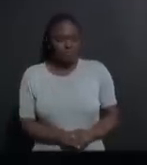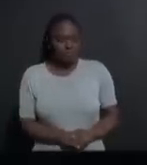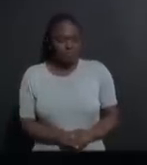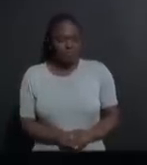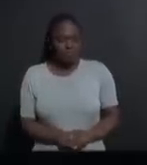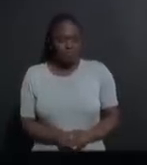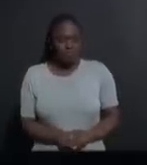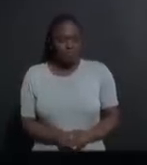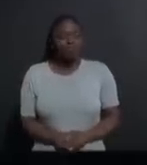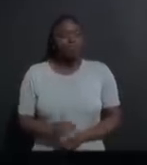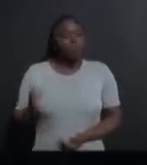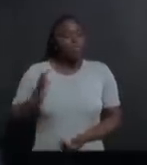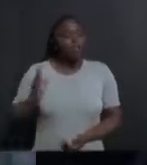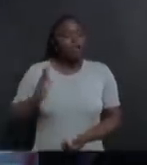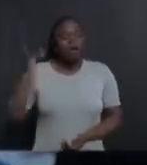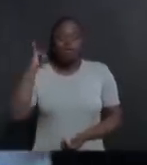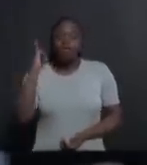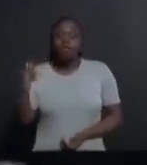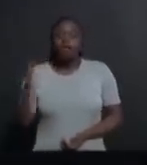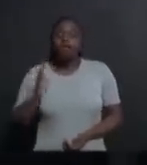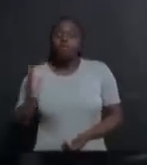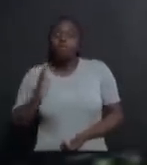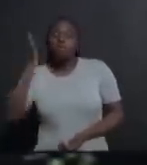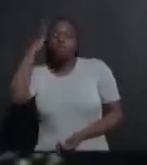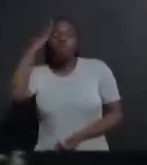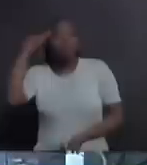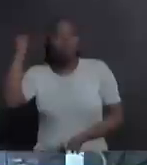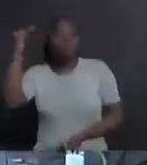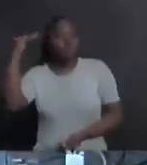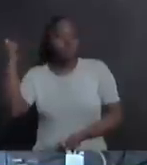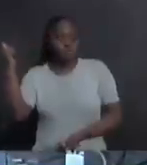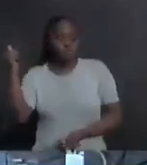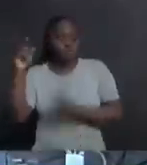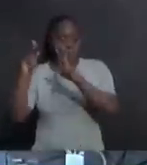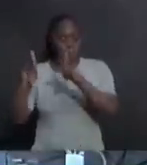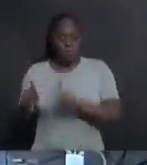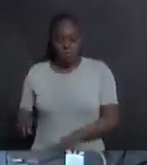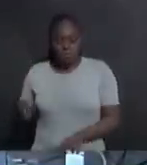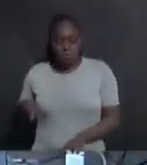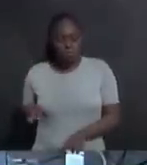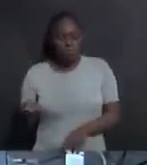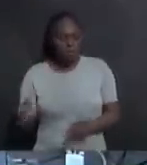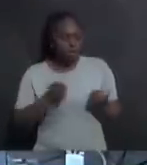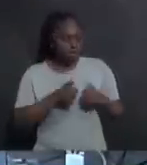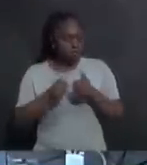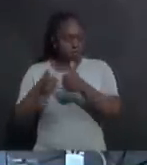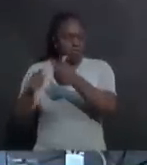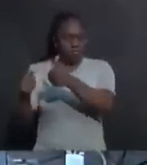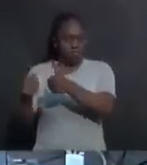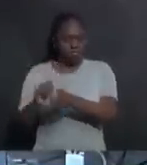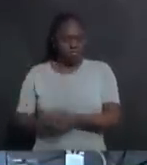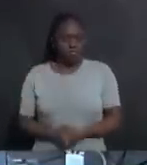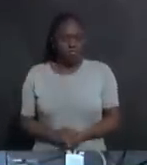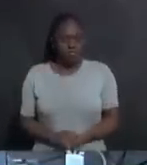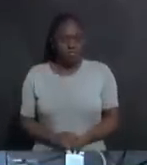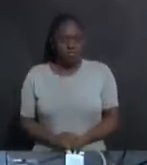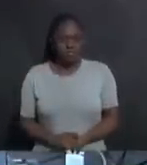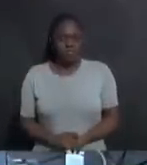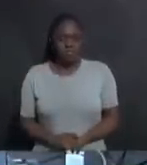Vira para um rico e entrega o recado de Deus para um rico, para um famoso, para uma pessoa que tem milhões de seguidores. Hã?